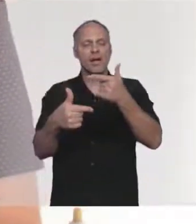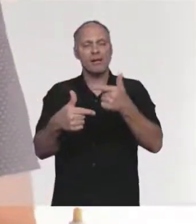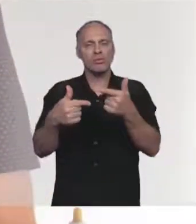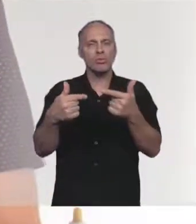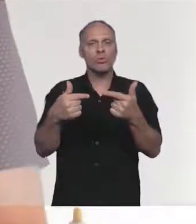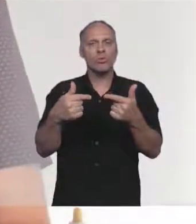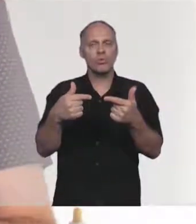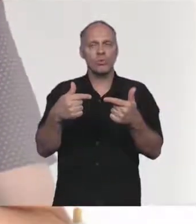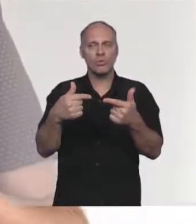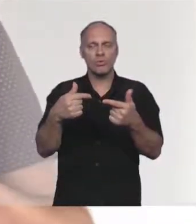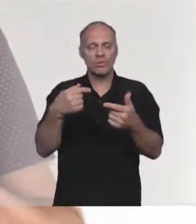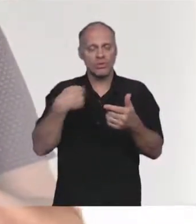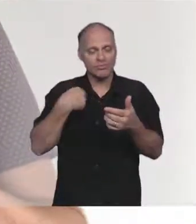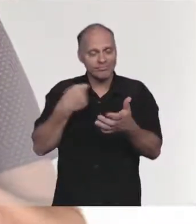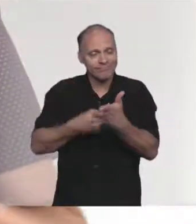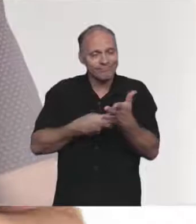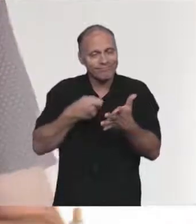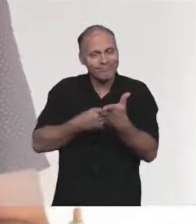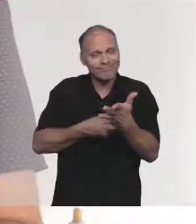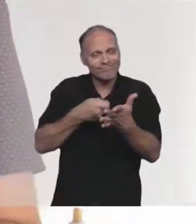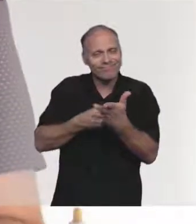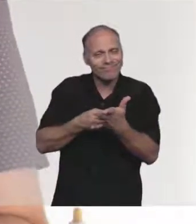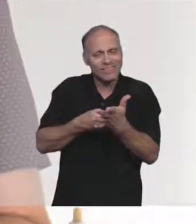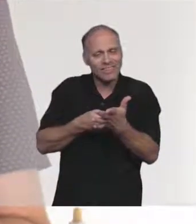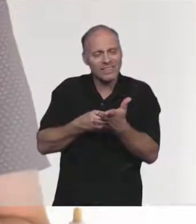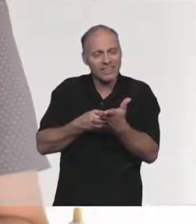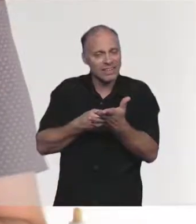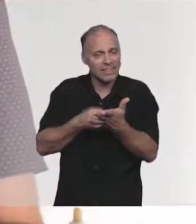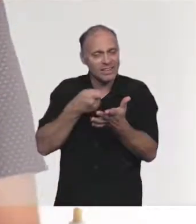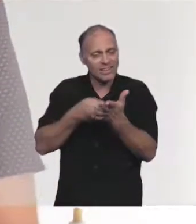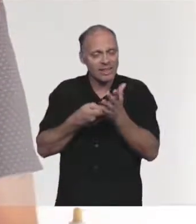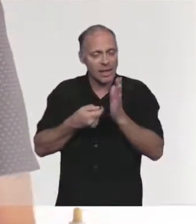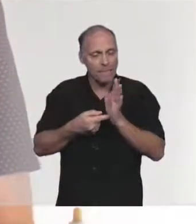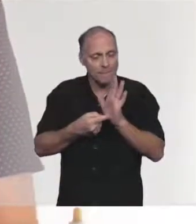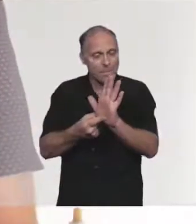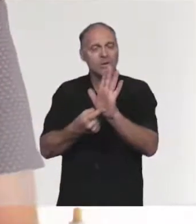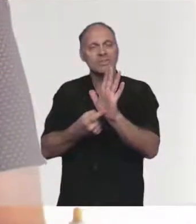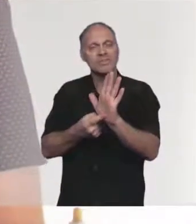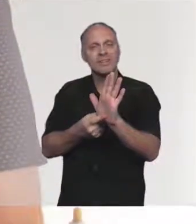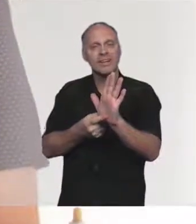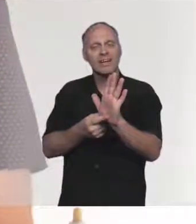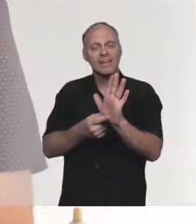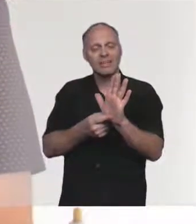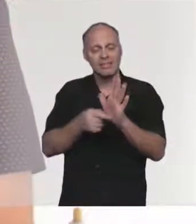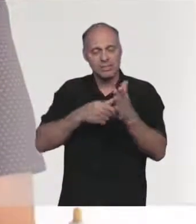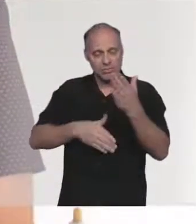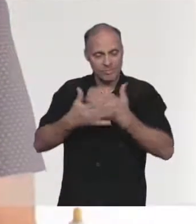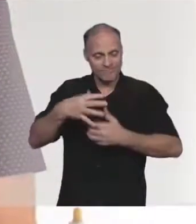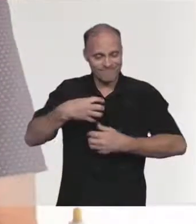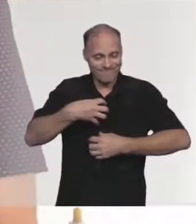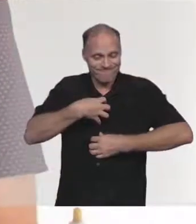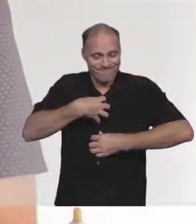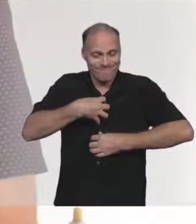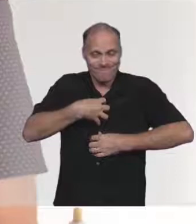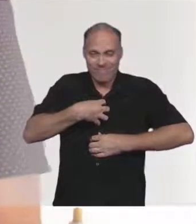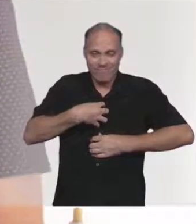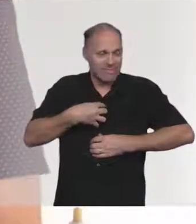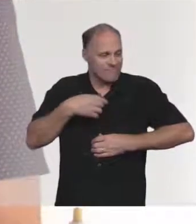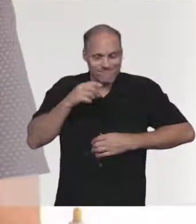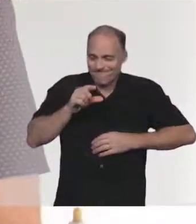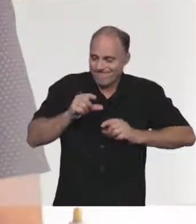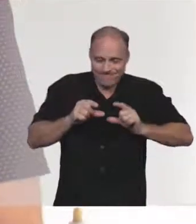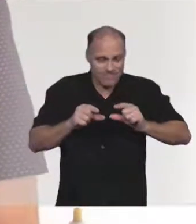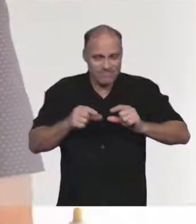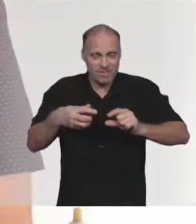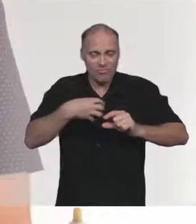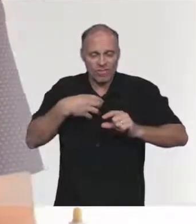trabalhos, casualmente, eu tentei trazer à tona essas tensões.